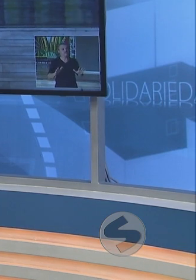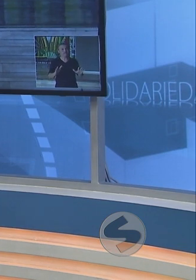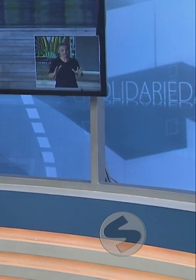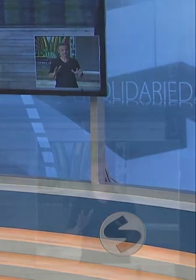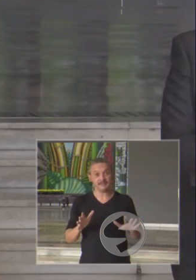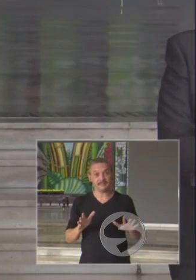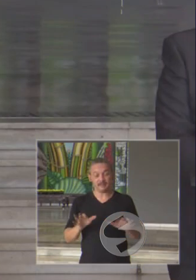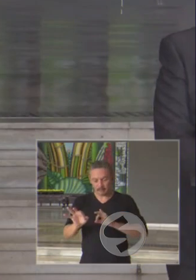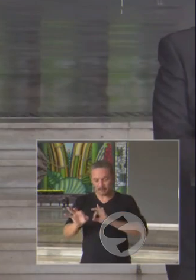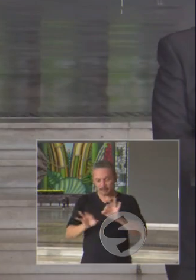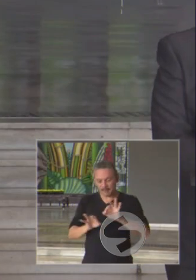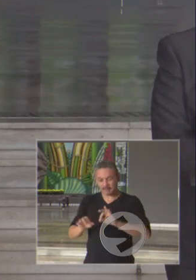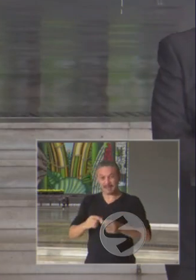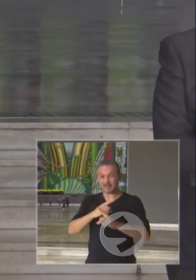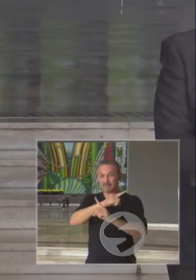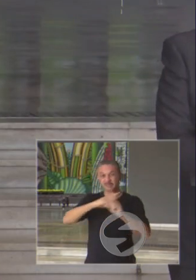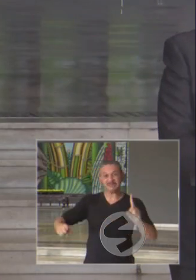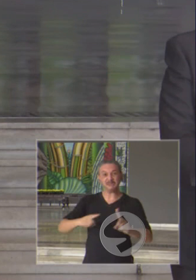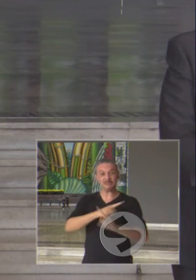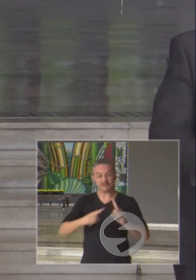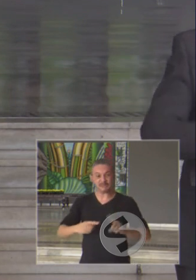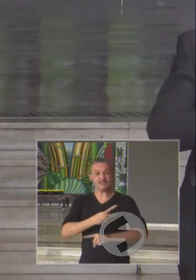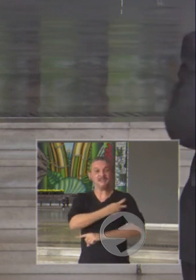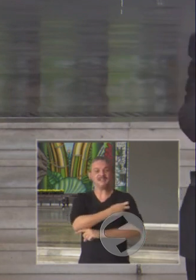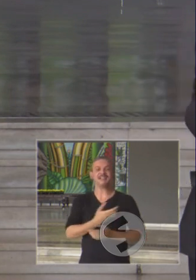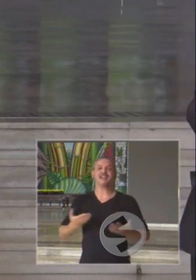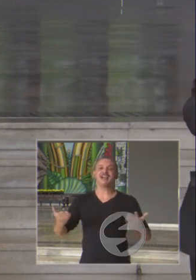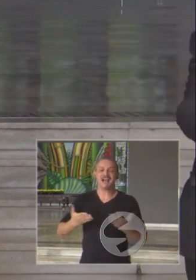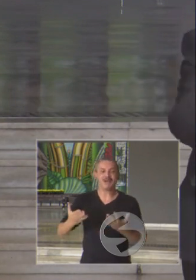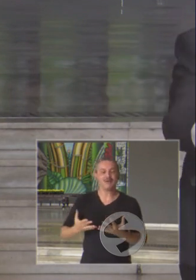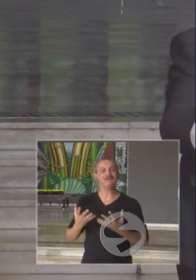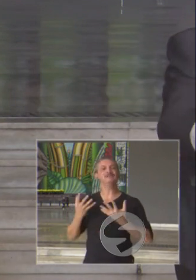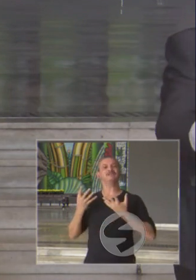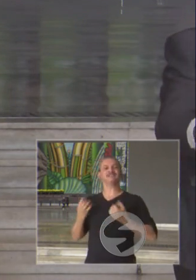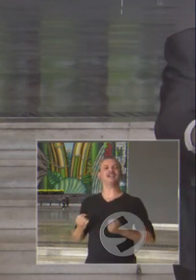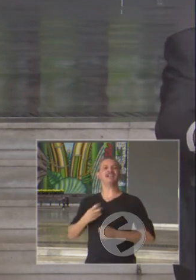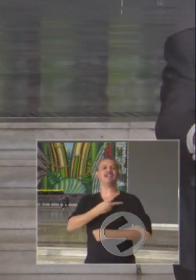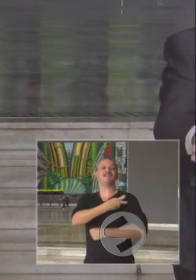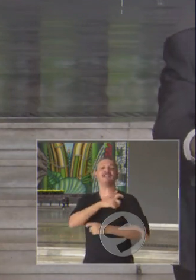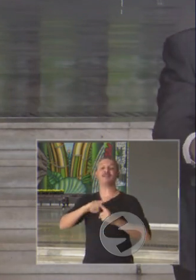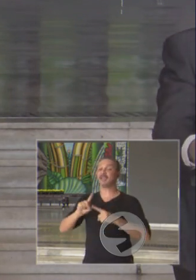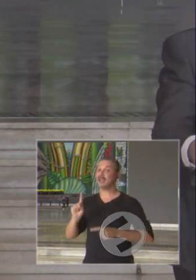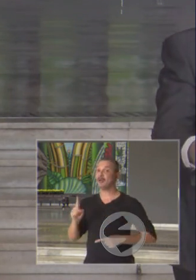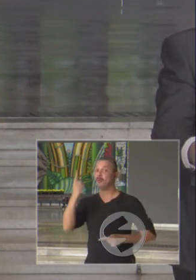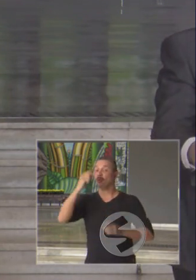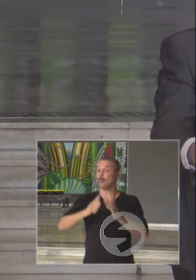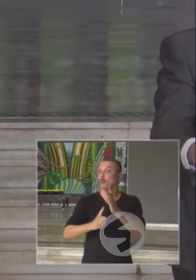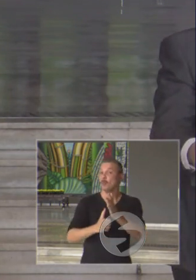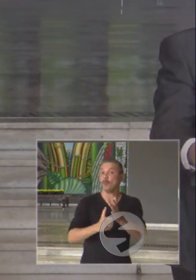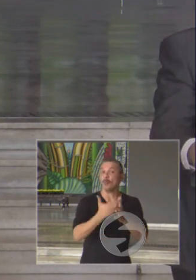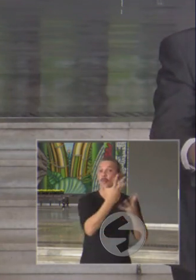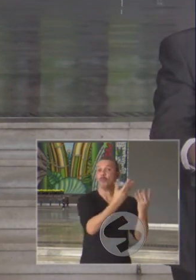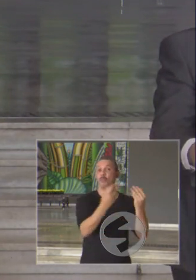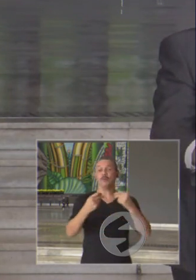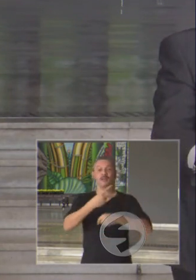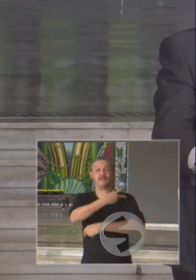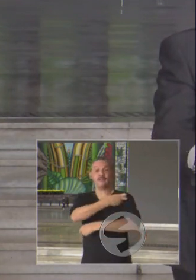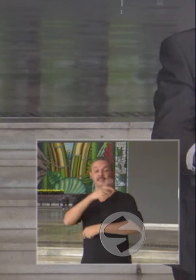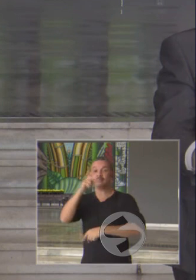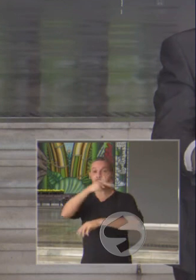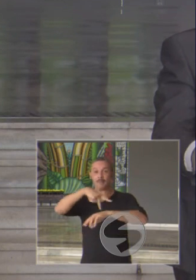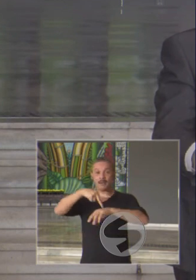vamos ouvir. O fez para não ter, e agora abraça a vacina, porque é a única grande quantidade de vacina que temos no país